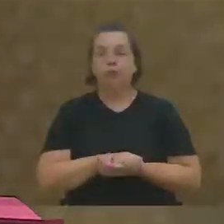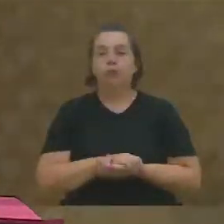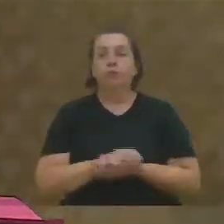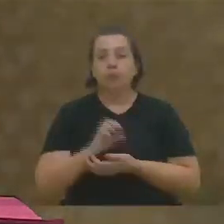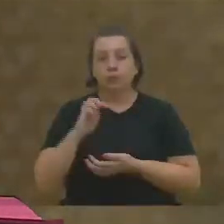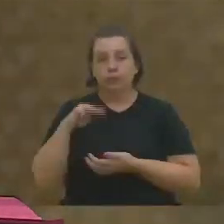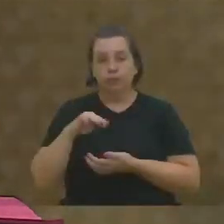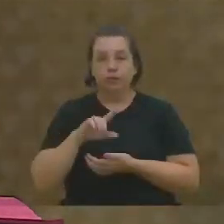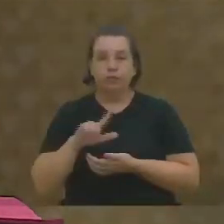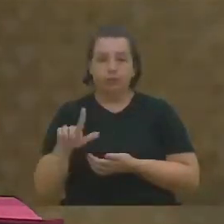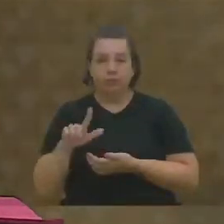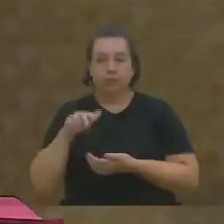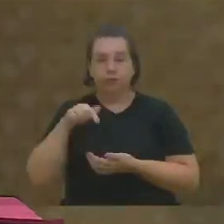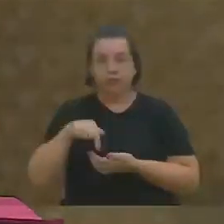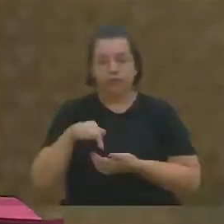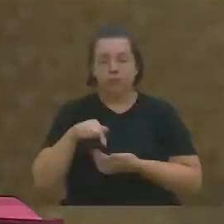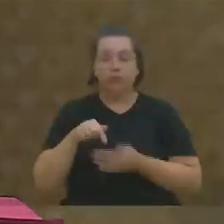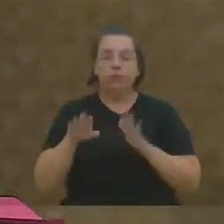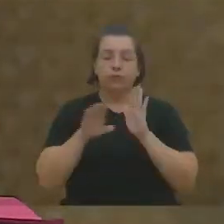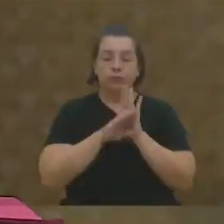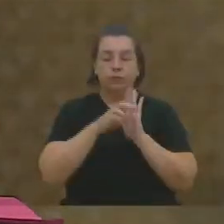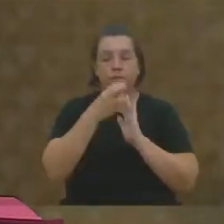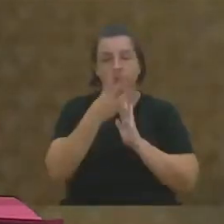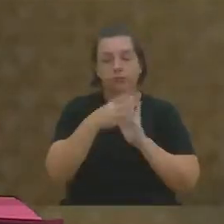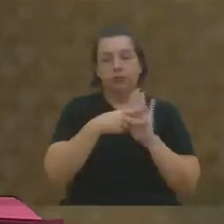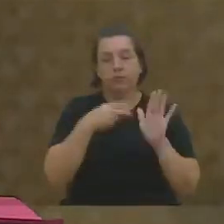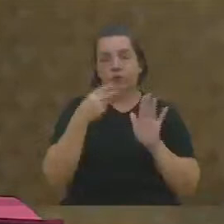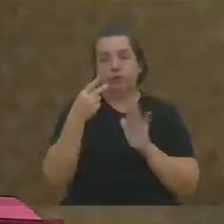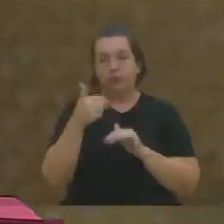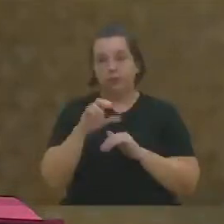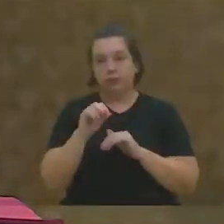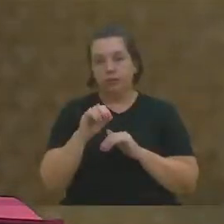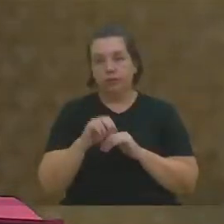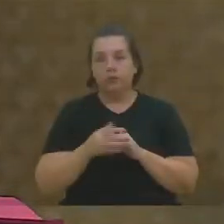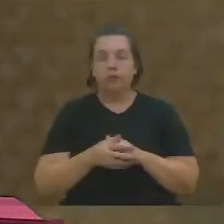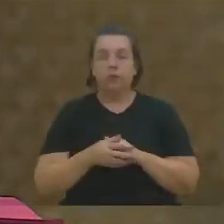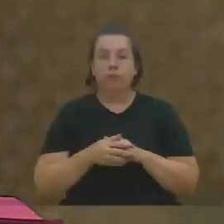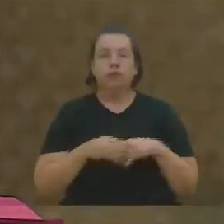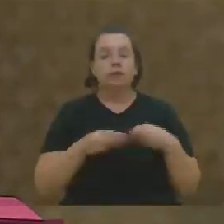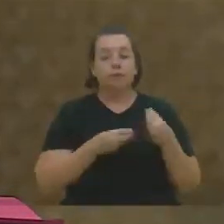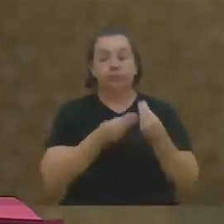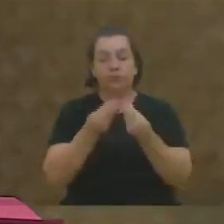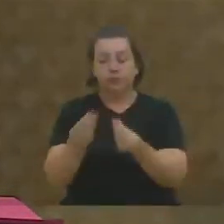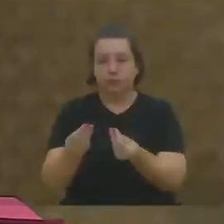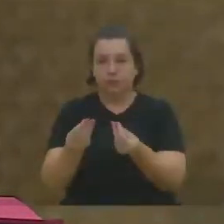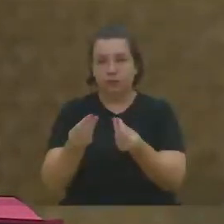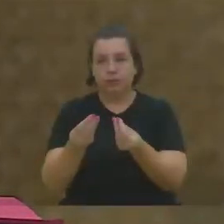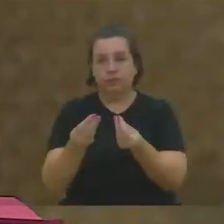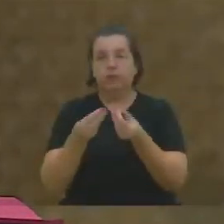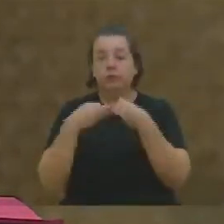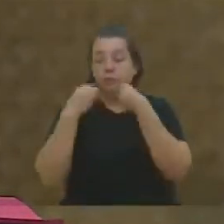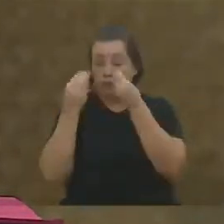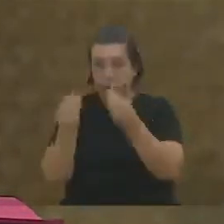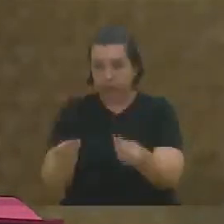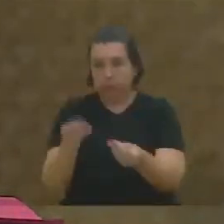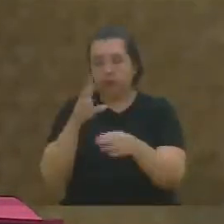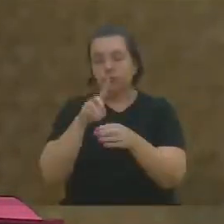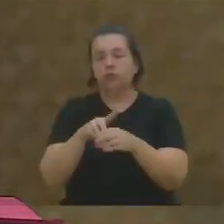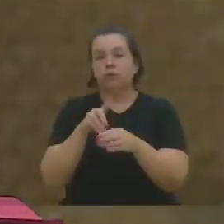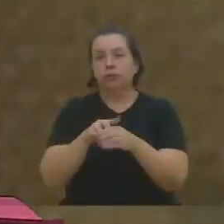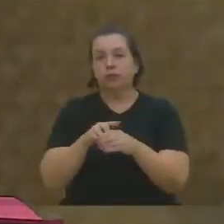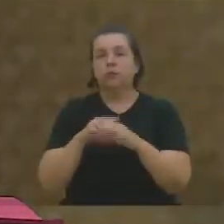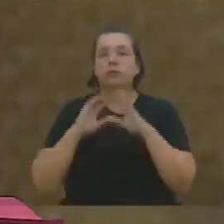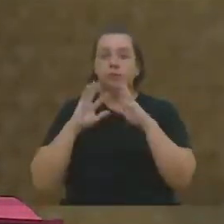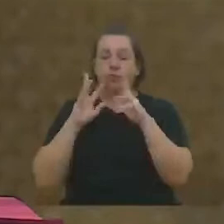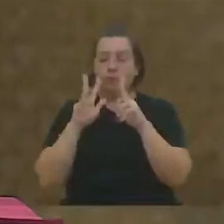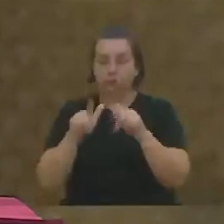Malaquias capítulo 3, versículo 10. Pagai integralmente os dízimos ao tesouro